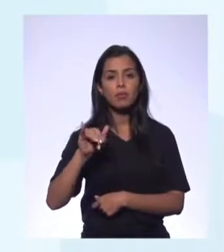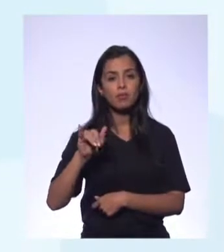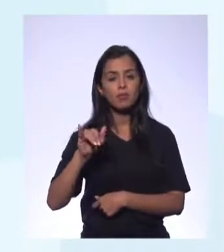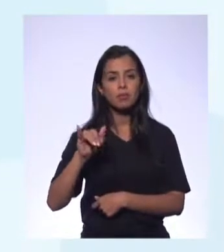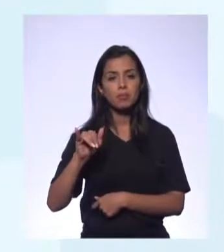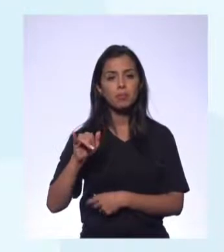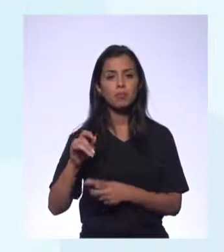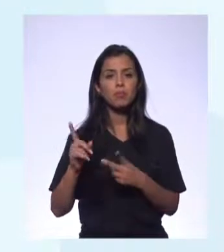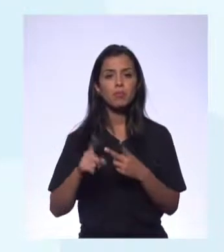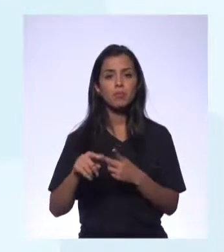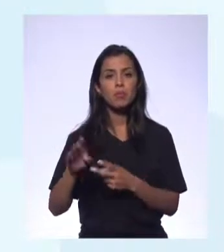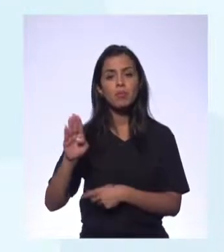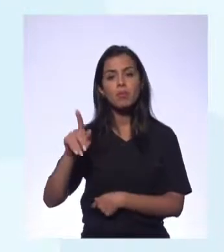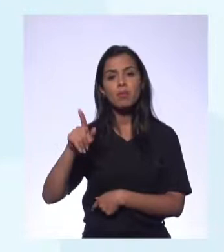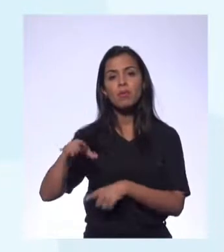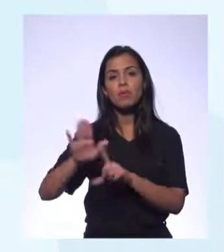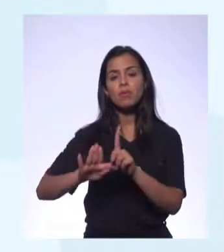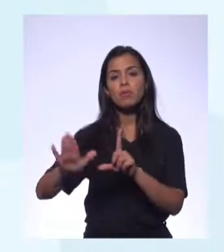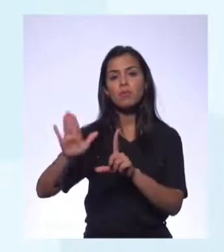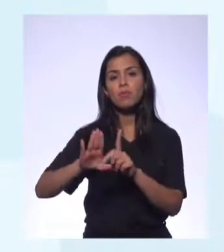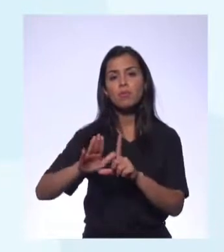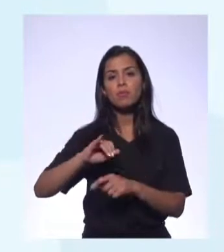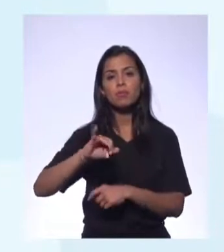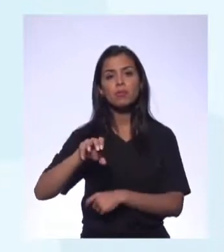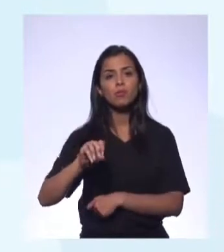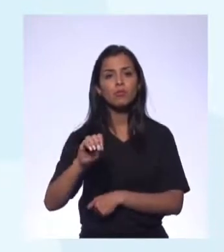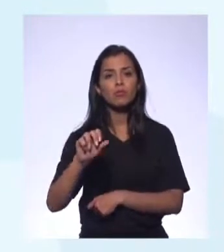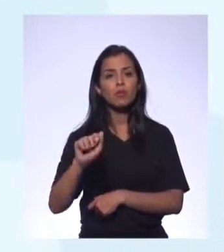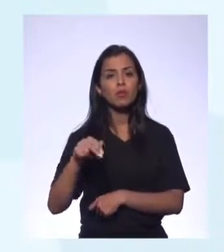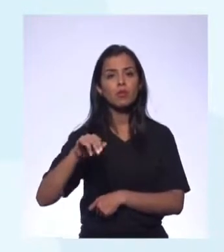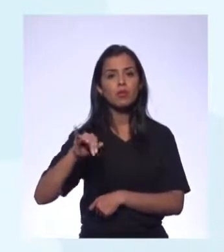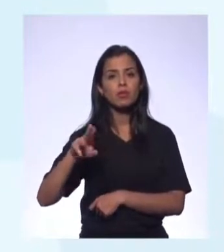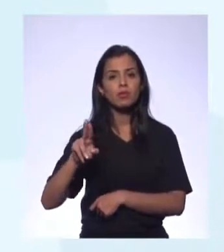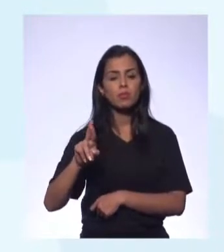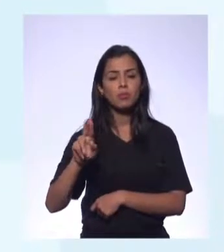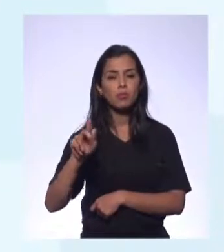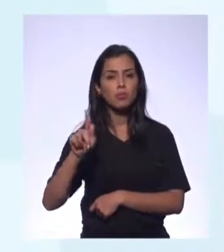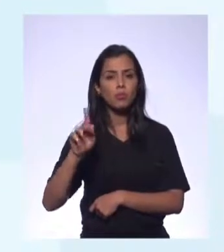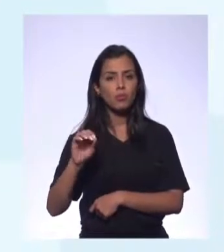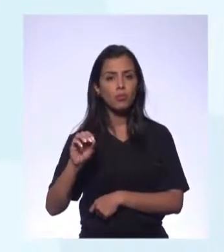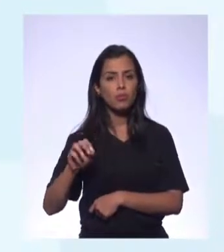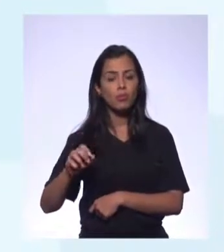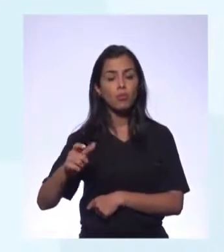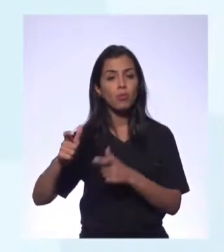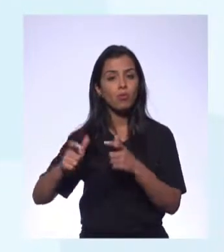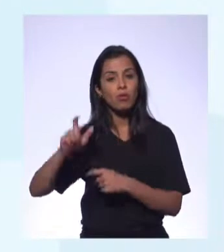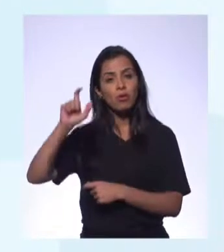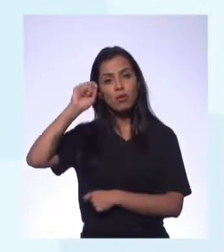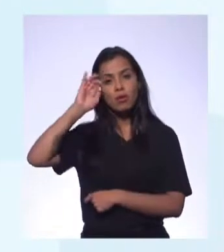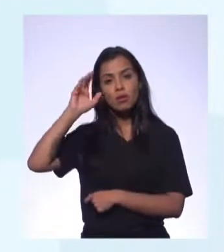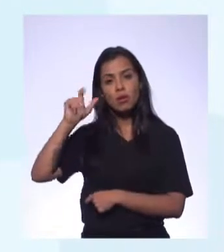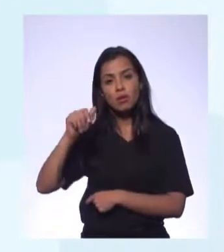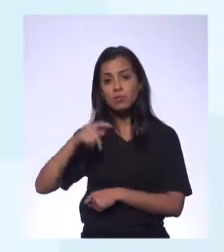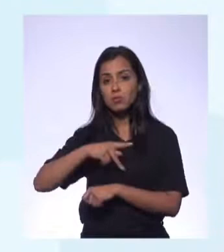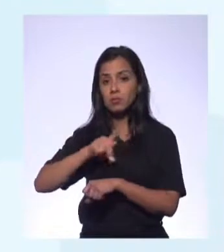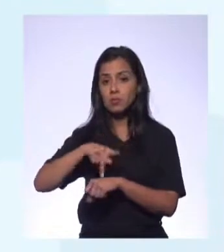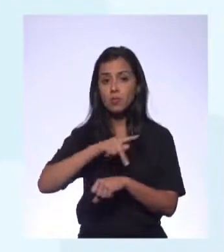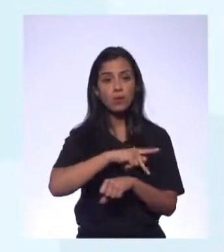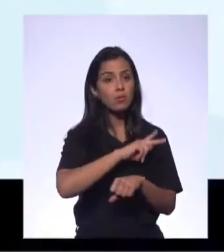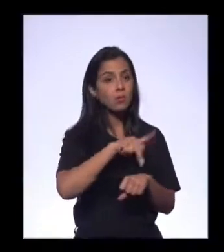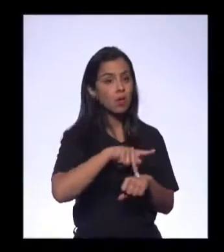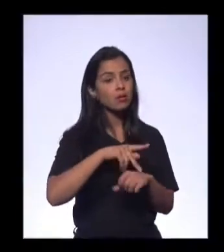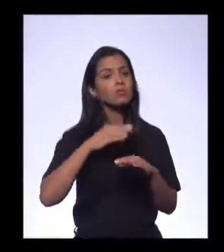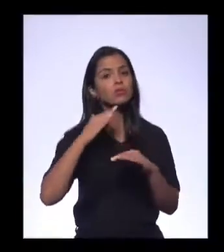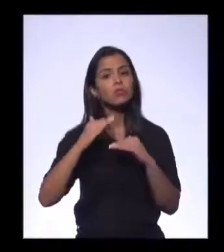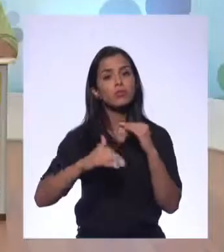uma imagem da cidade de Joanesburgo, na África do Sul, né? São países em desenvolvimento, né?